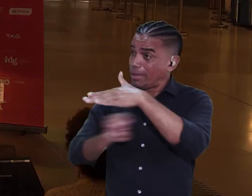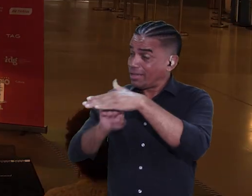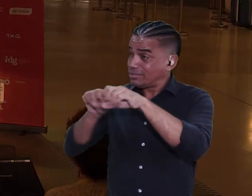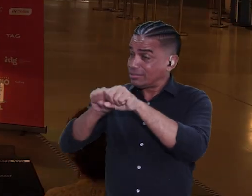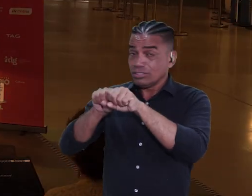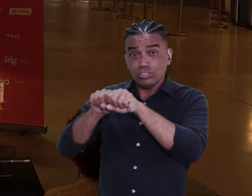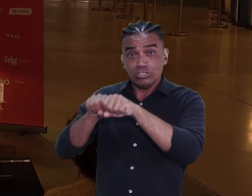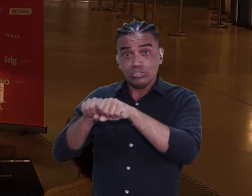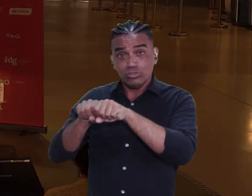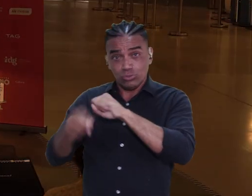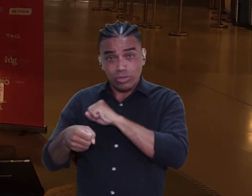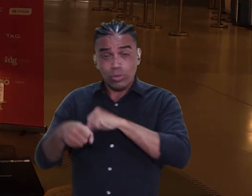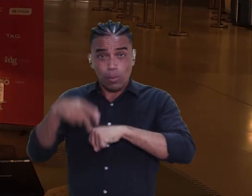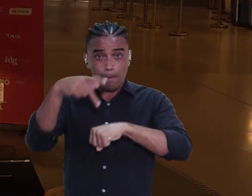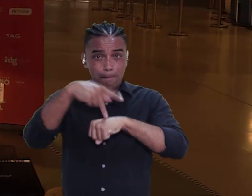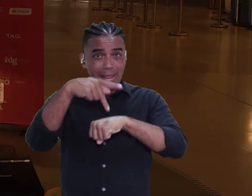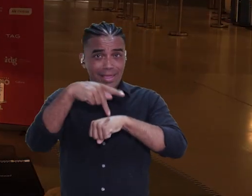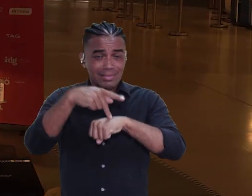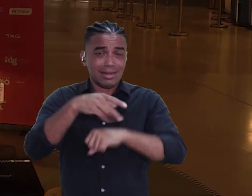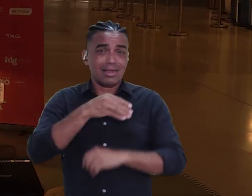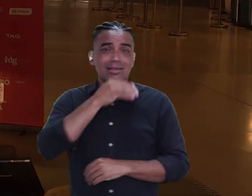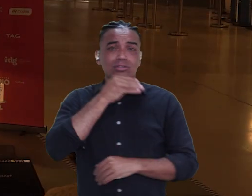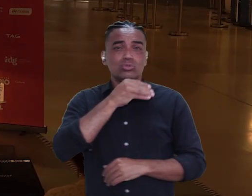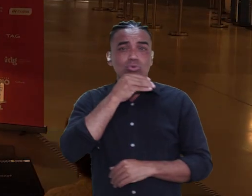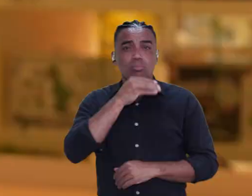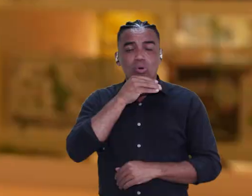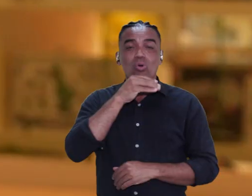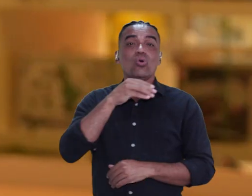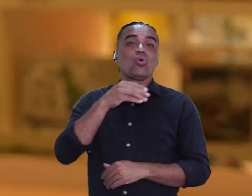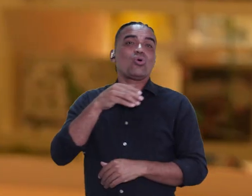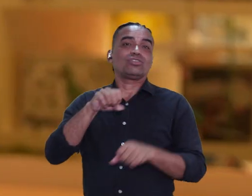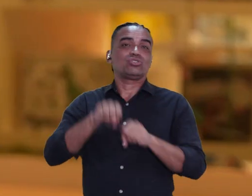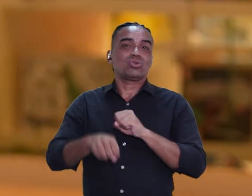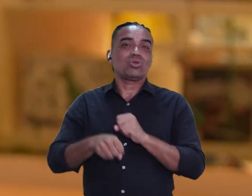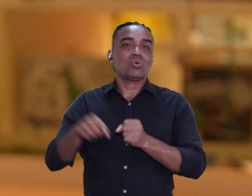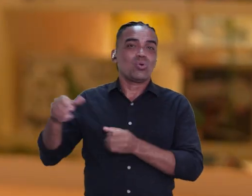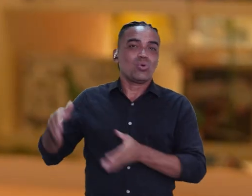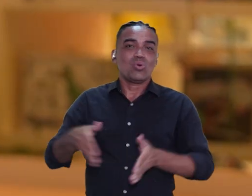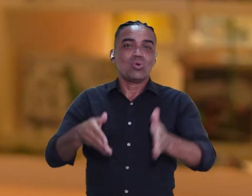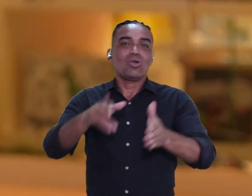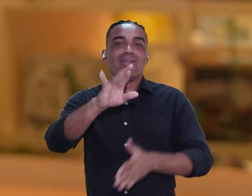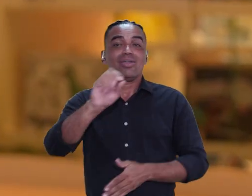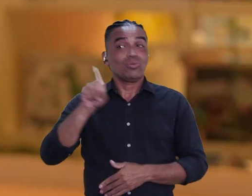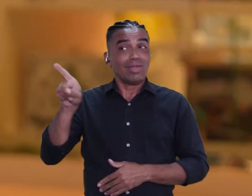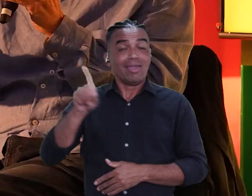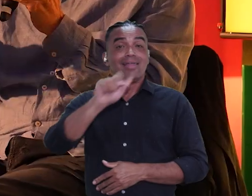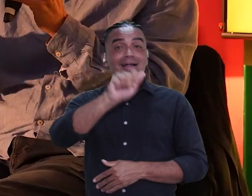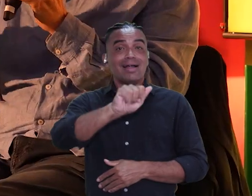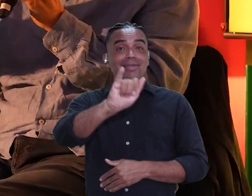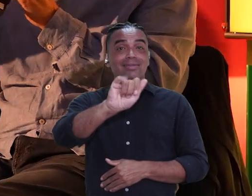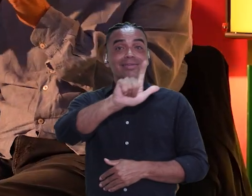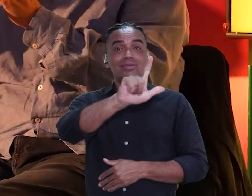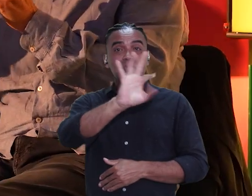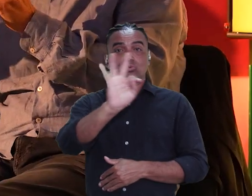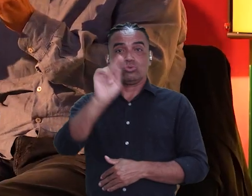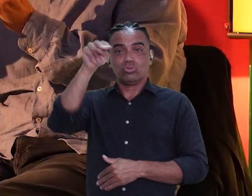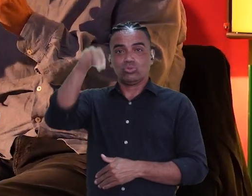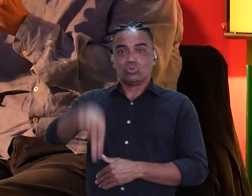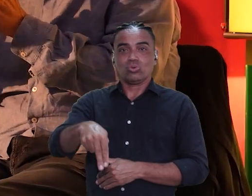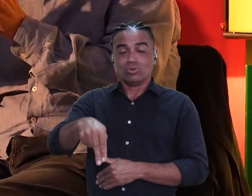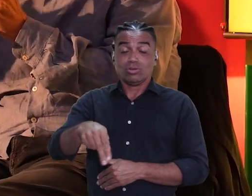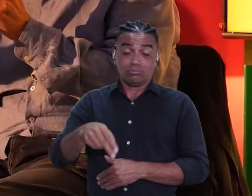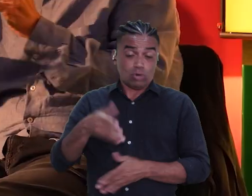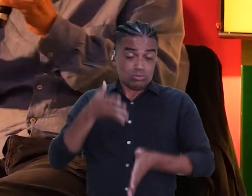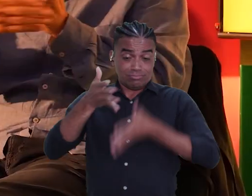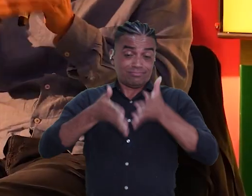que destruiu a pedra do Drummond, destruiu o rio do Krenak, do Ailton. Exatamente, porque aí nós não